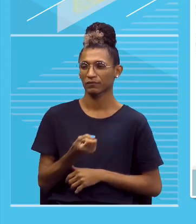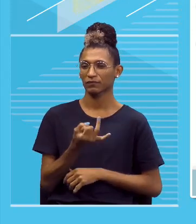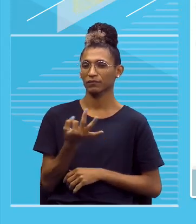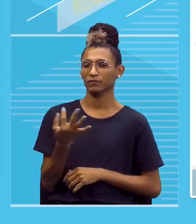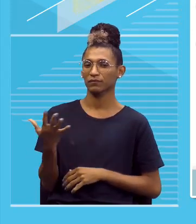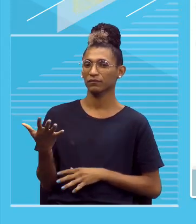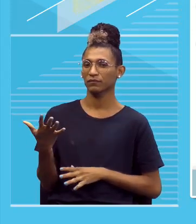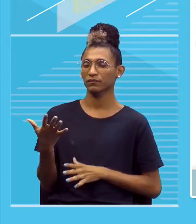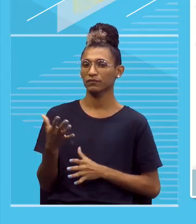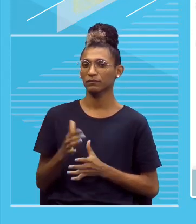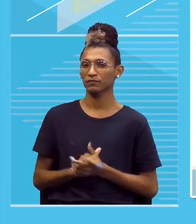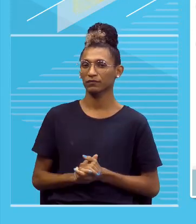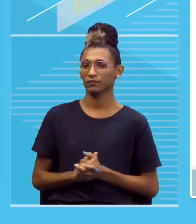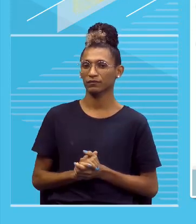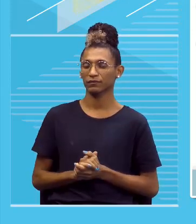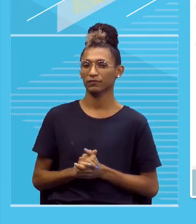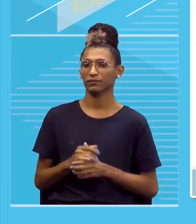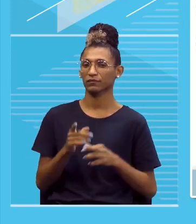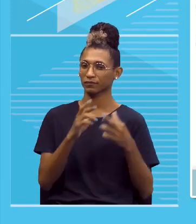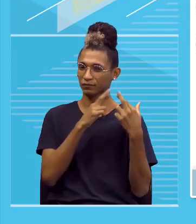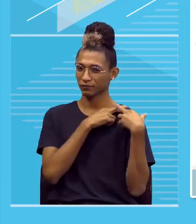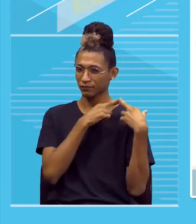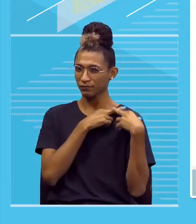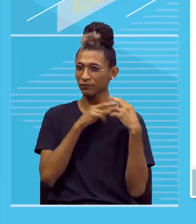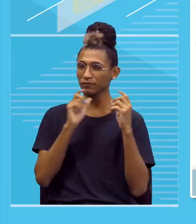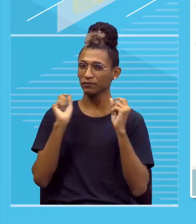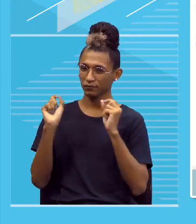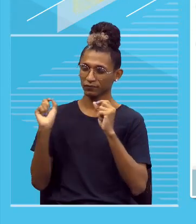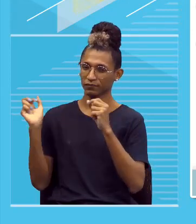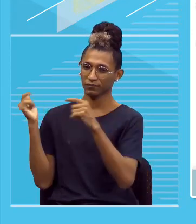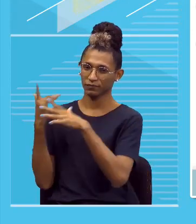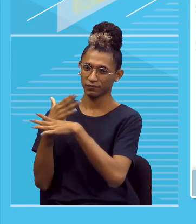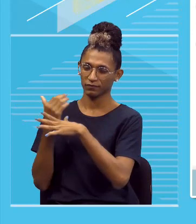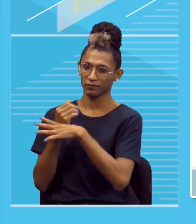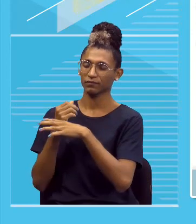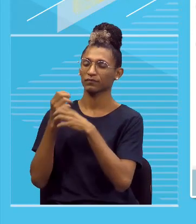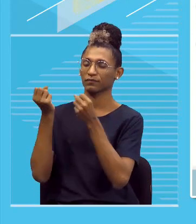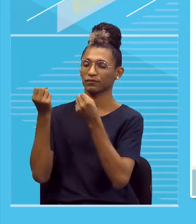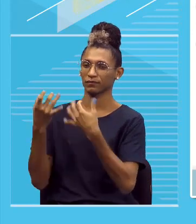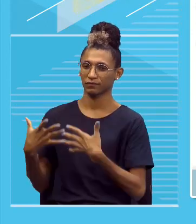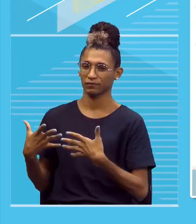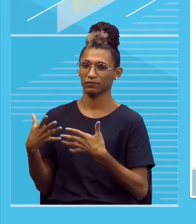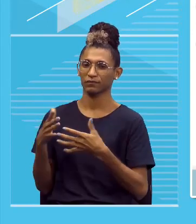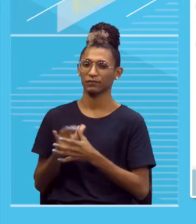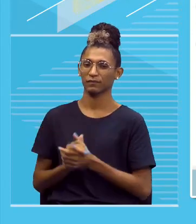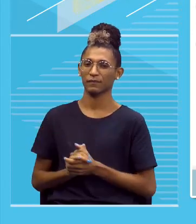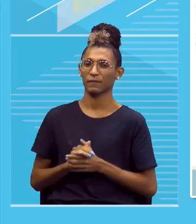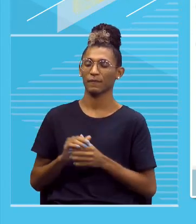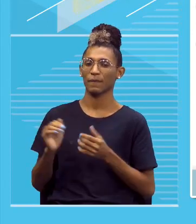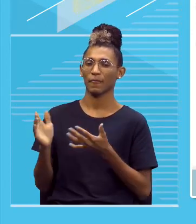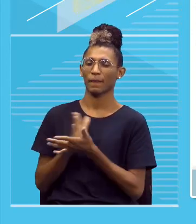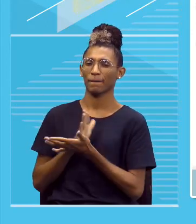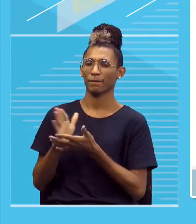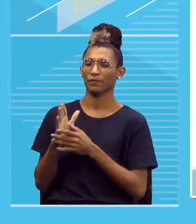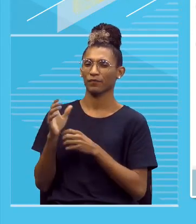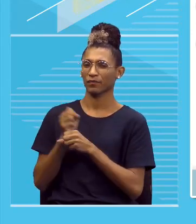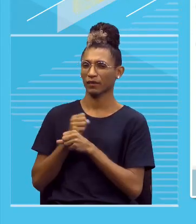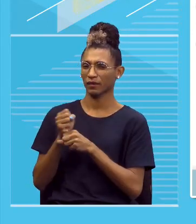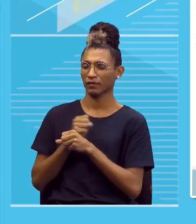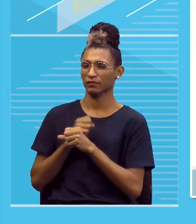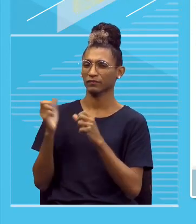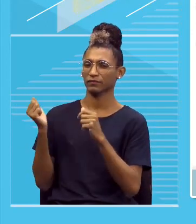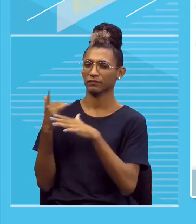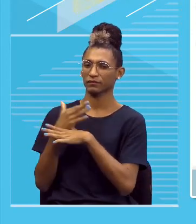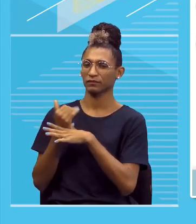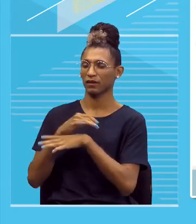quem diz tudo isso é a cidade já vários anos a cidade manda